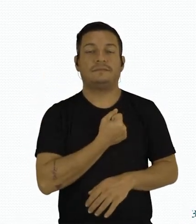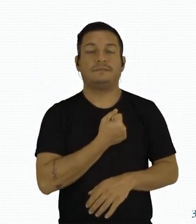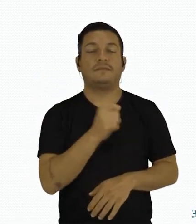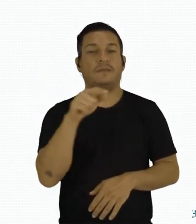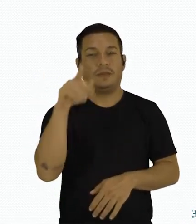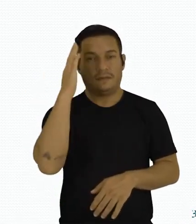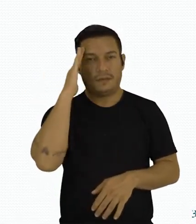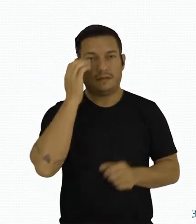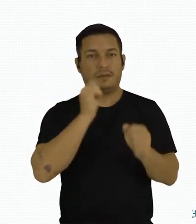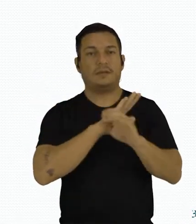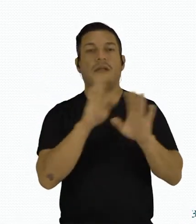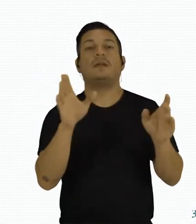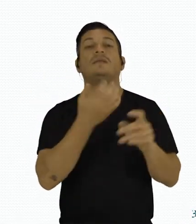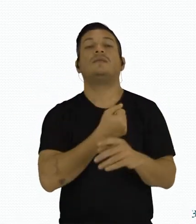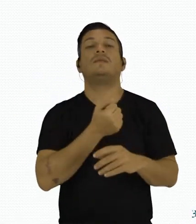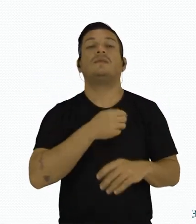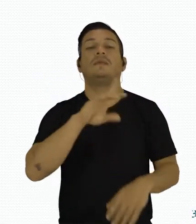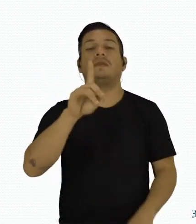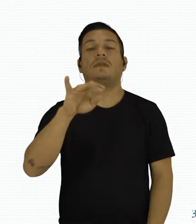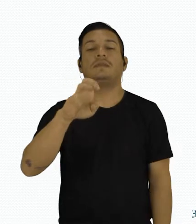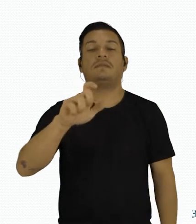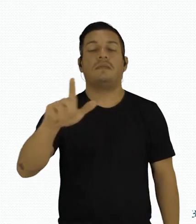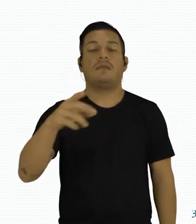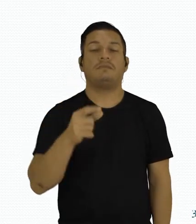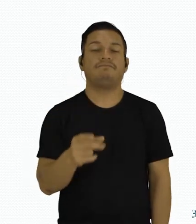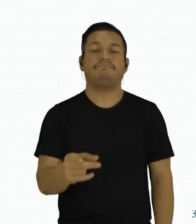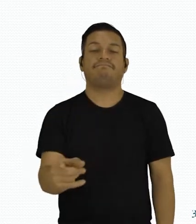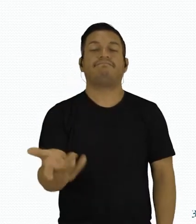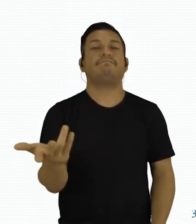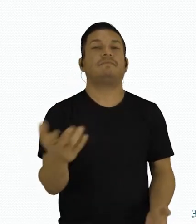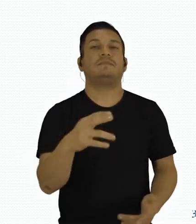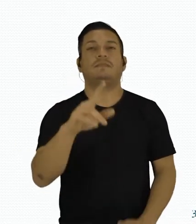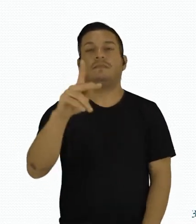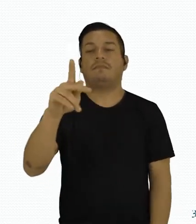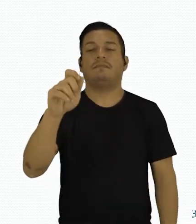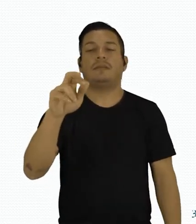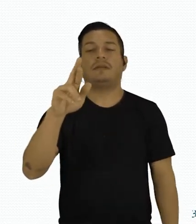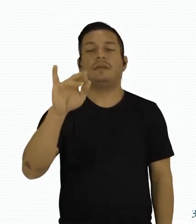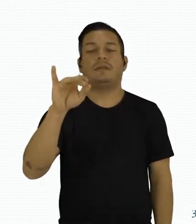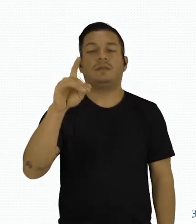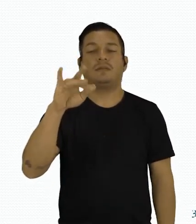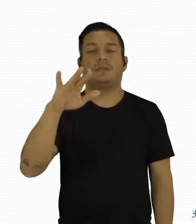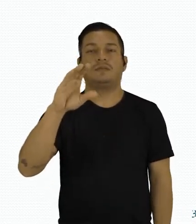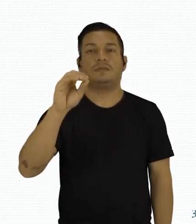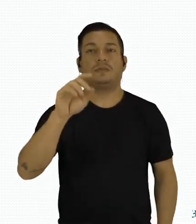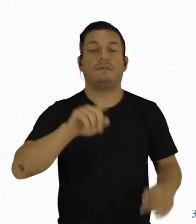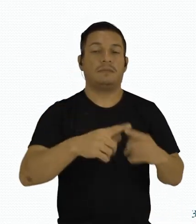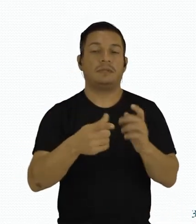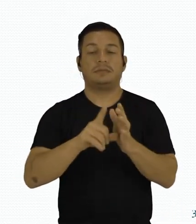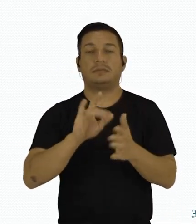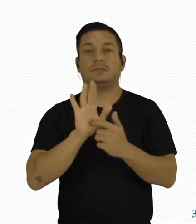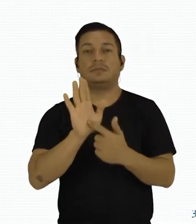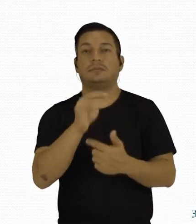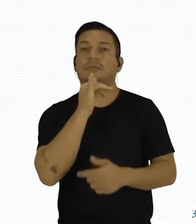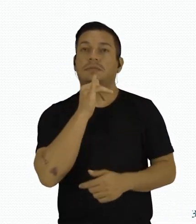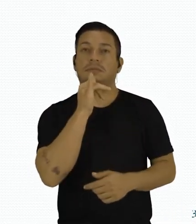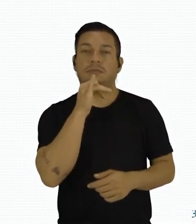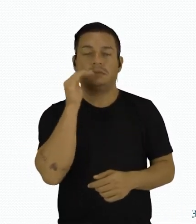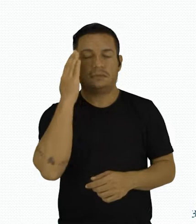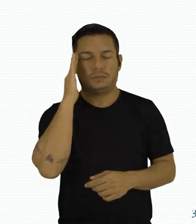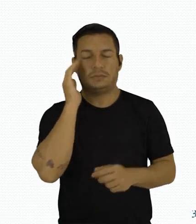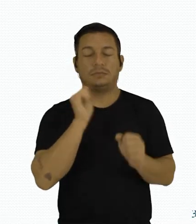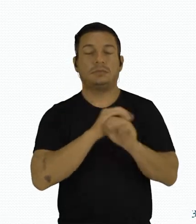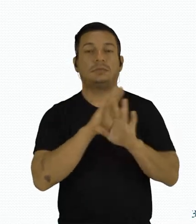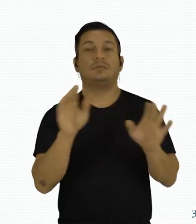ali vai entender que aquele número decimal é infinito e periódico. Mas antes de a gente mostrar exemplos, vamos entender